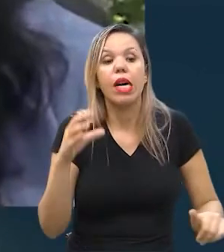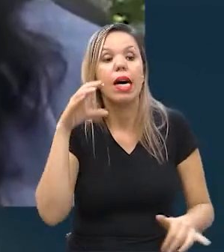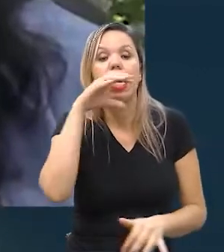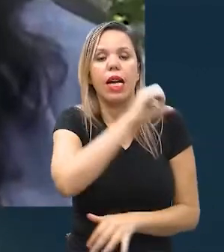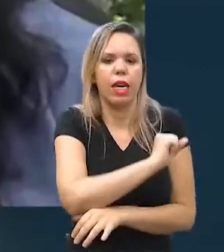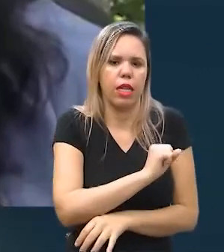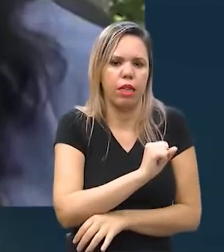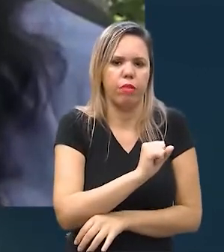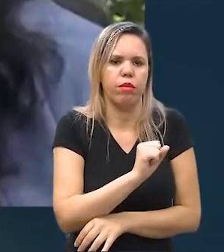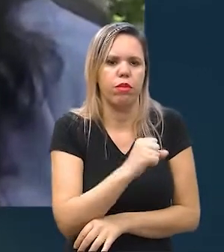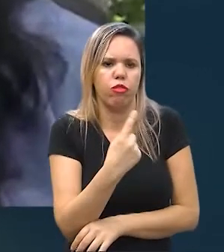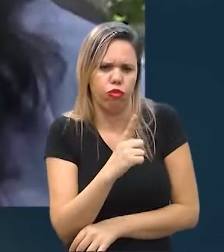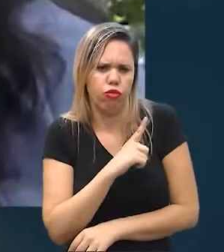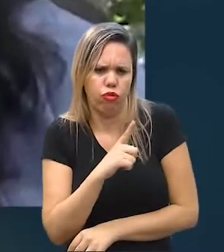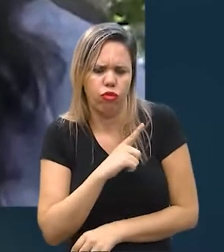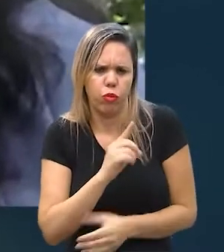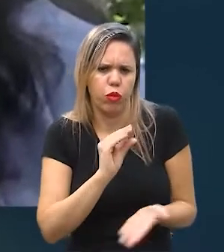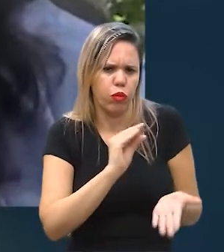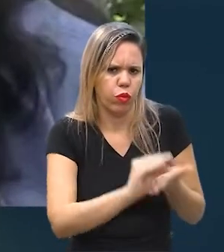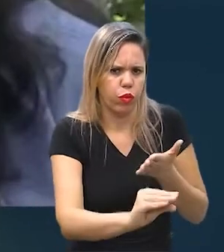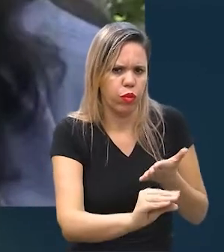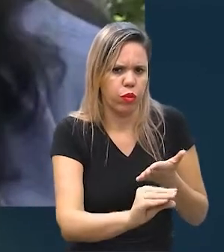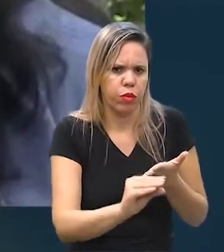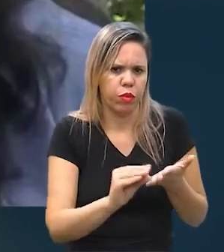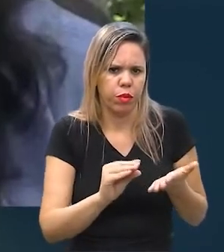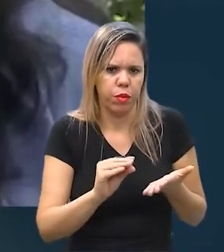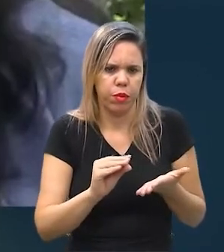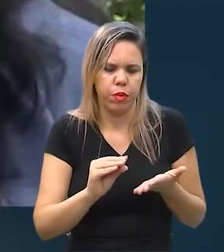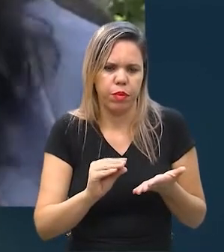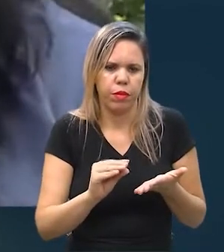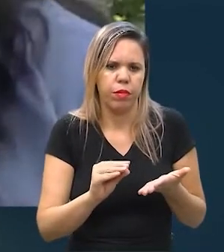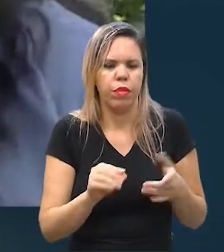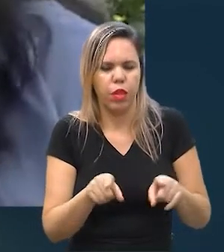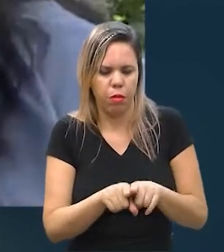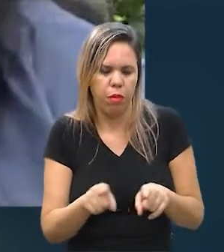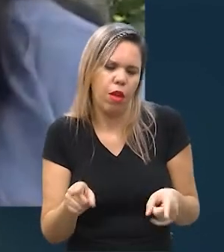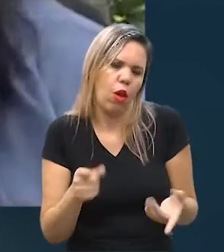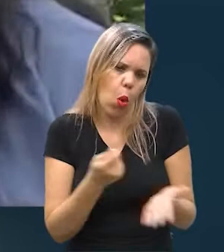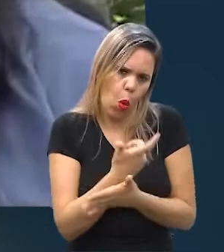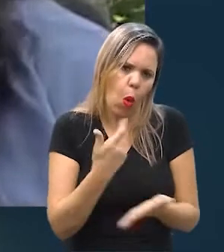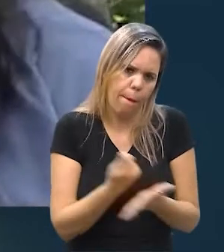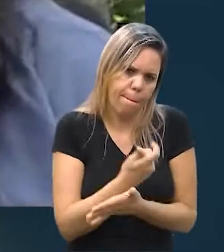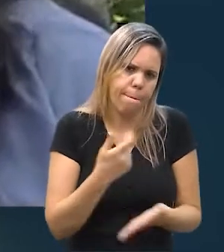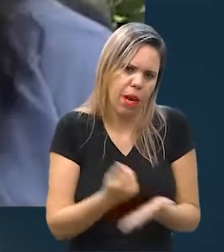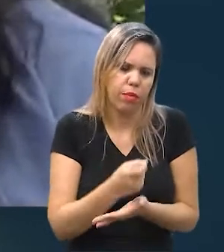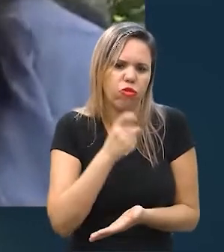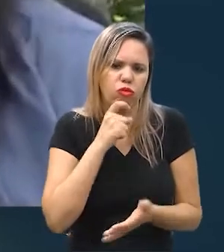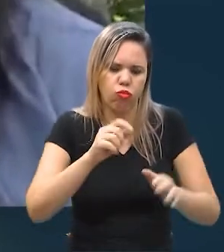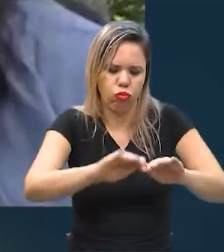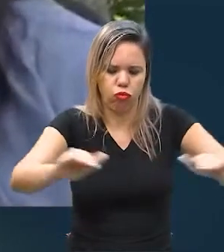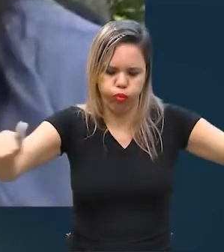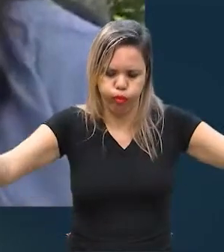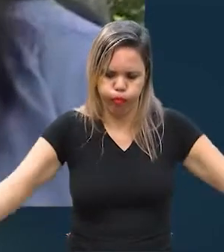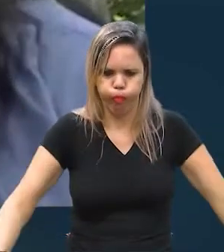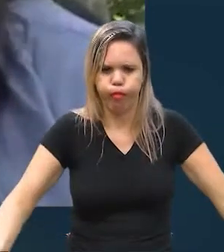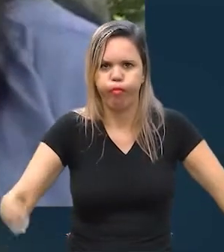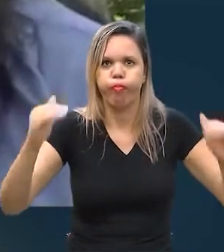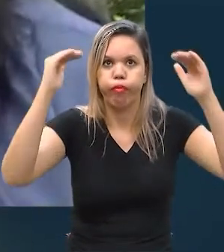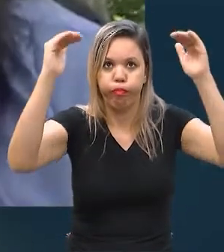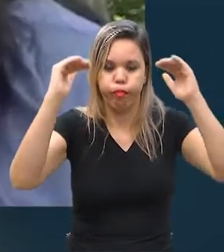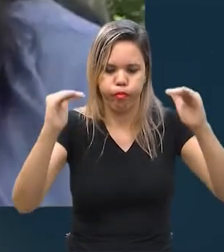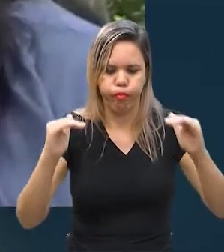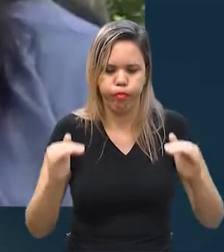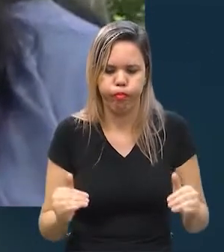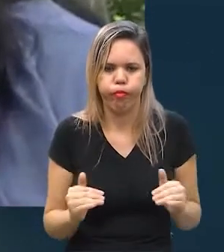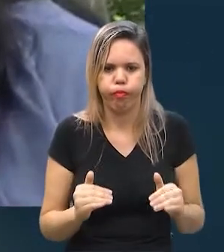rápida. Nós também tivemos investimento de freezer, de ter freezer, geladeira, prateleira